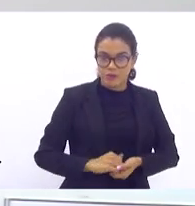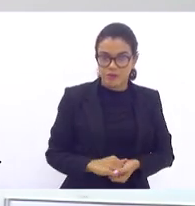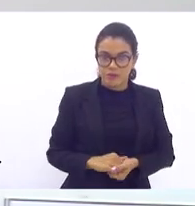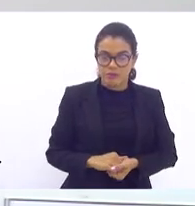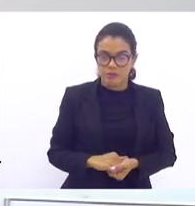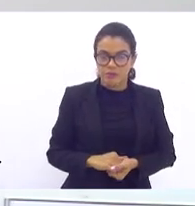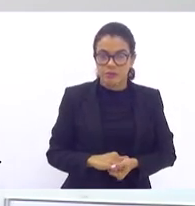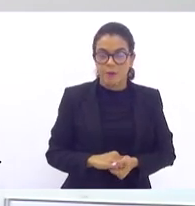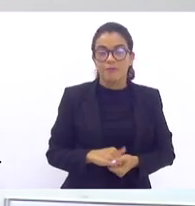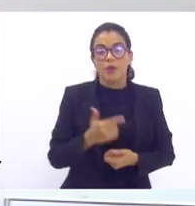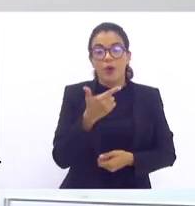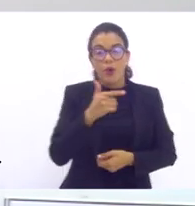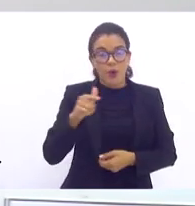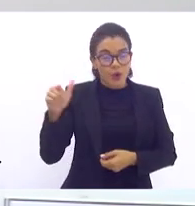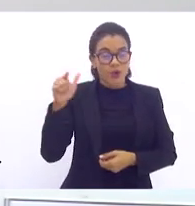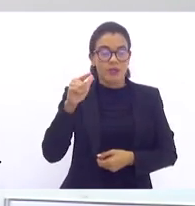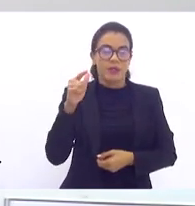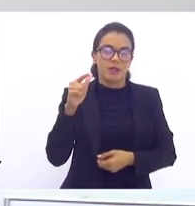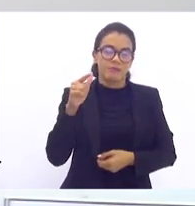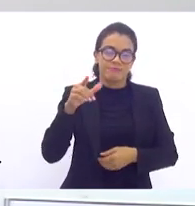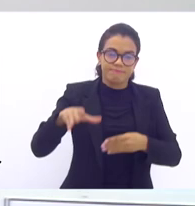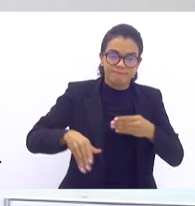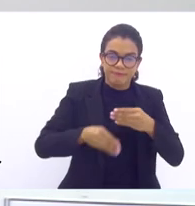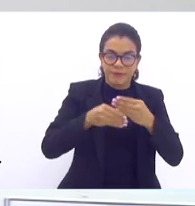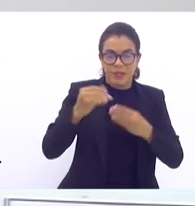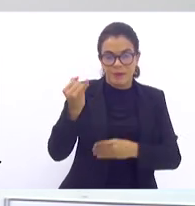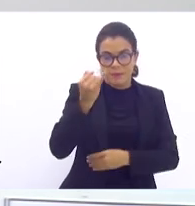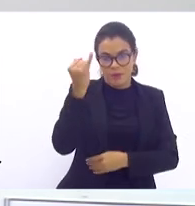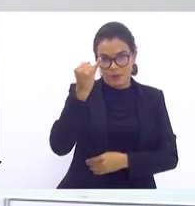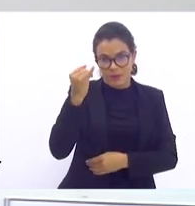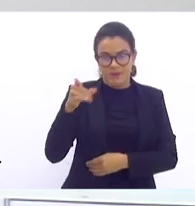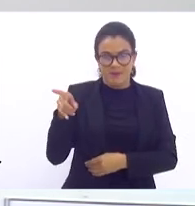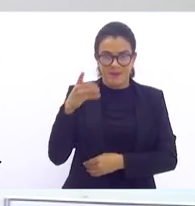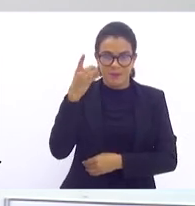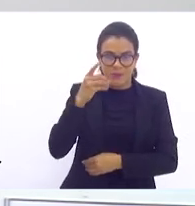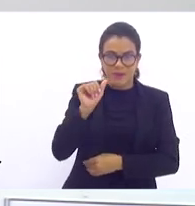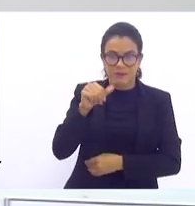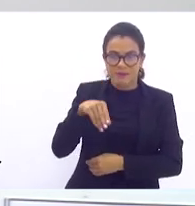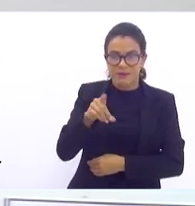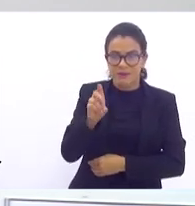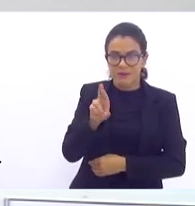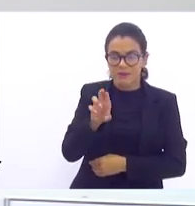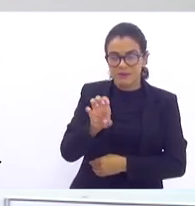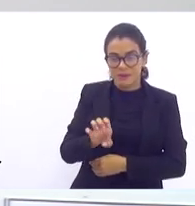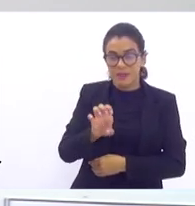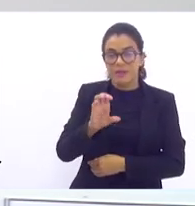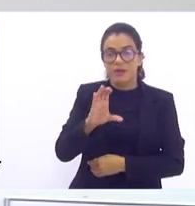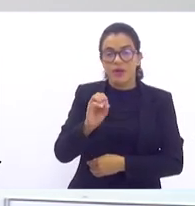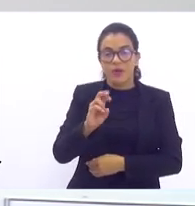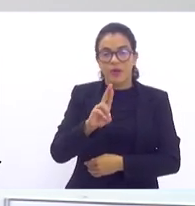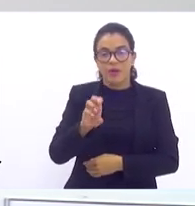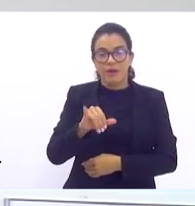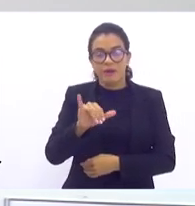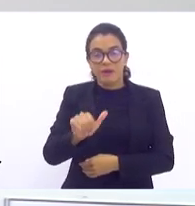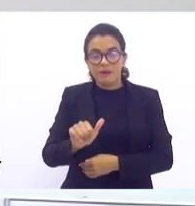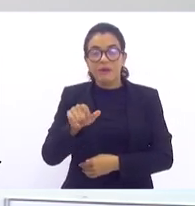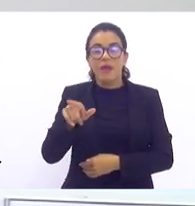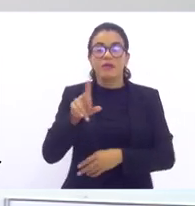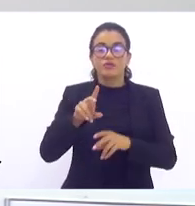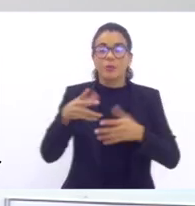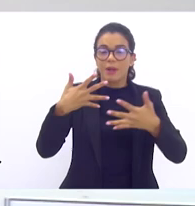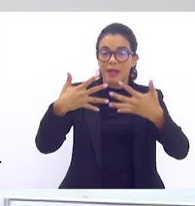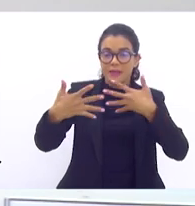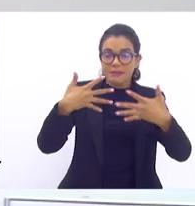outra coisa também importante aqui levantada pelo Deputado André Correia com relação à questão da